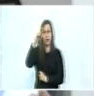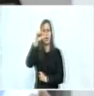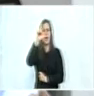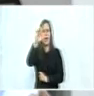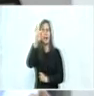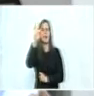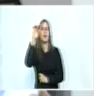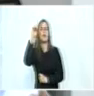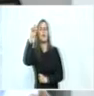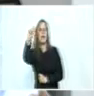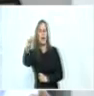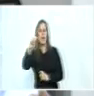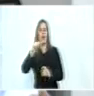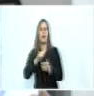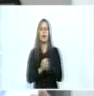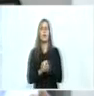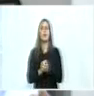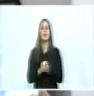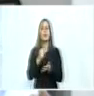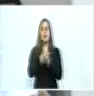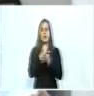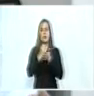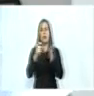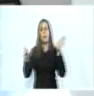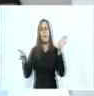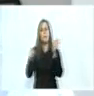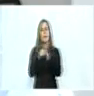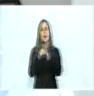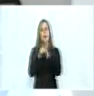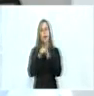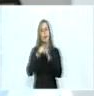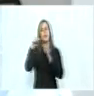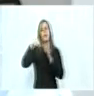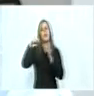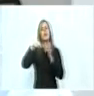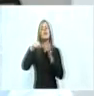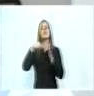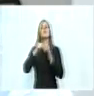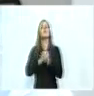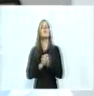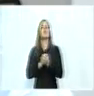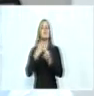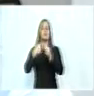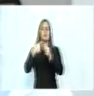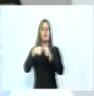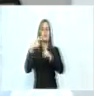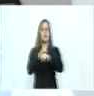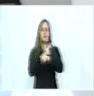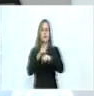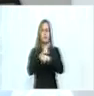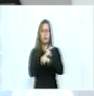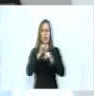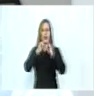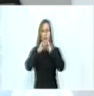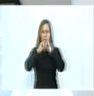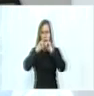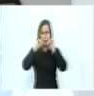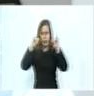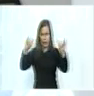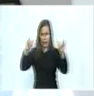esses recursos são de receita própria do município. Informo que também foi realizada a licitação do